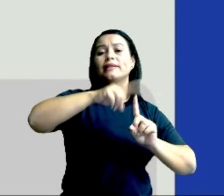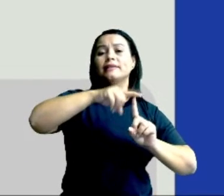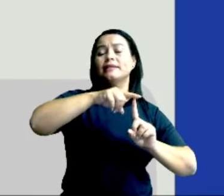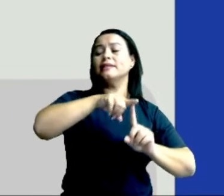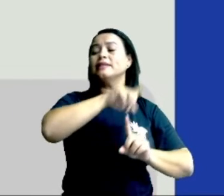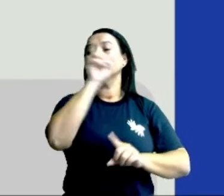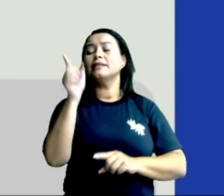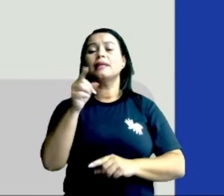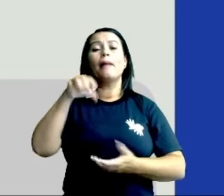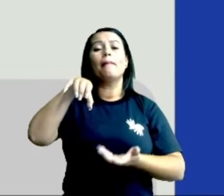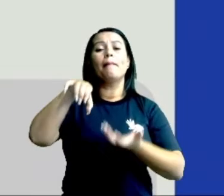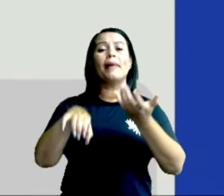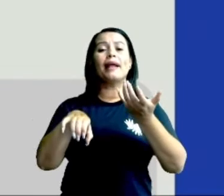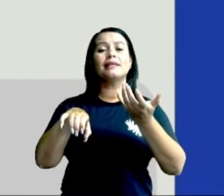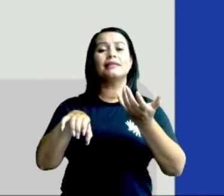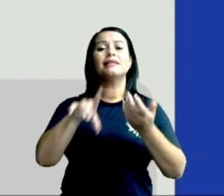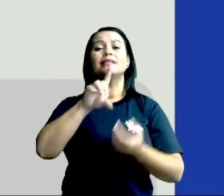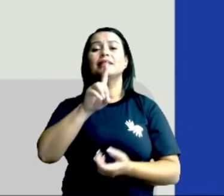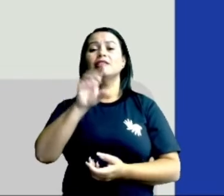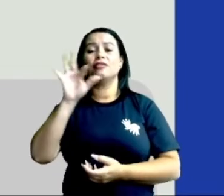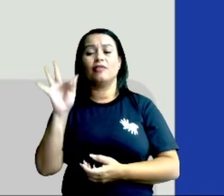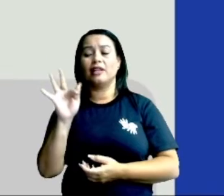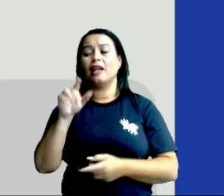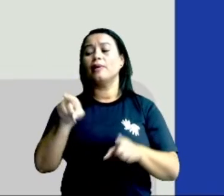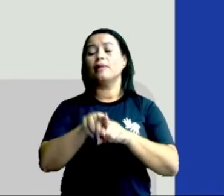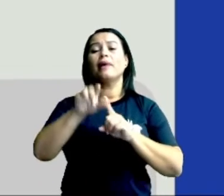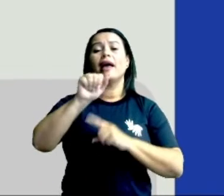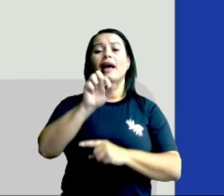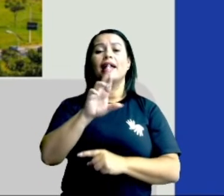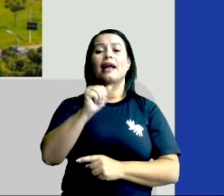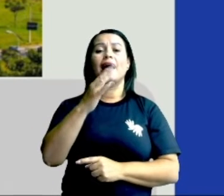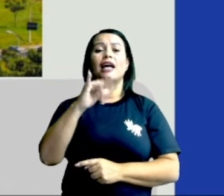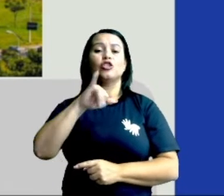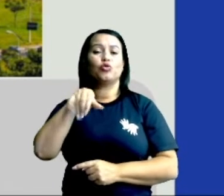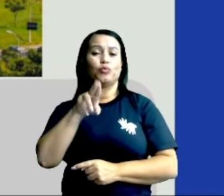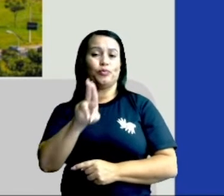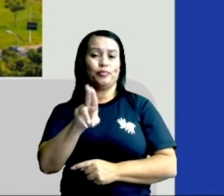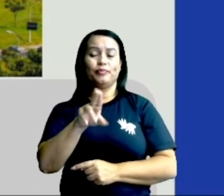né? E Aracaju, são exemplos de cidades planejadas no Brasil.